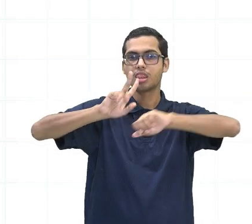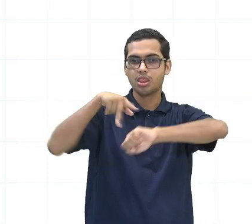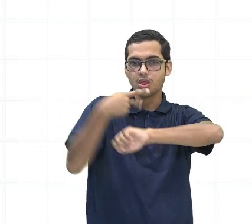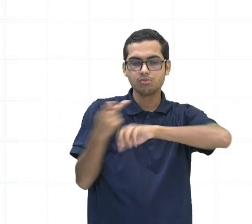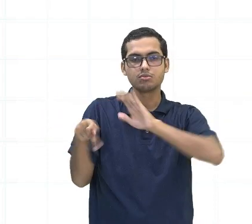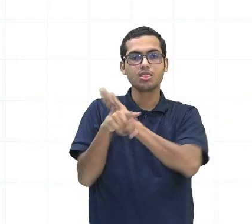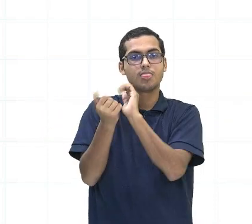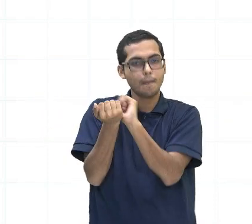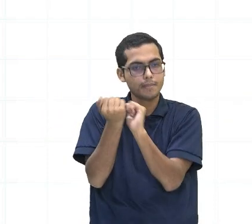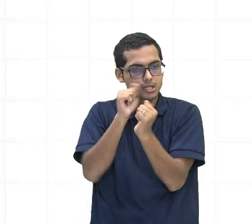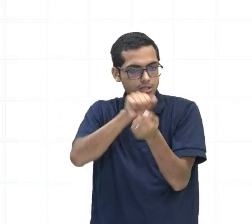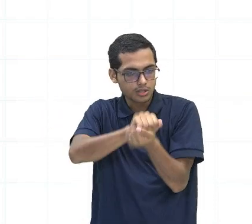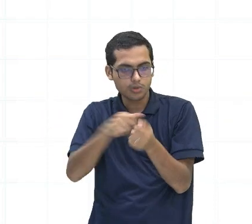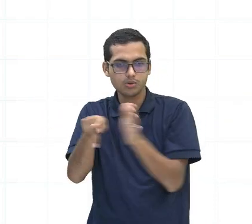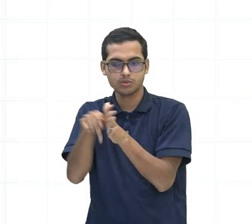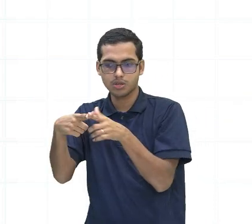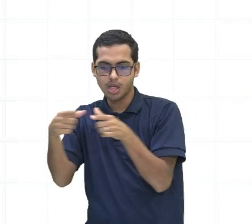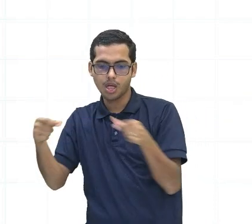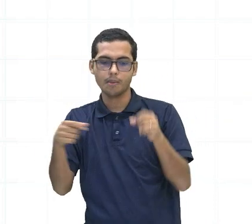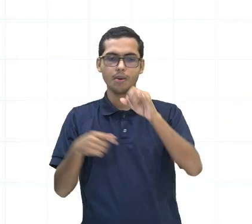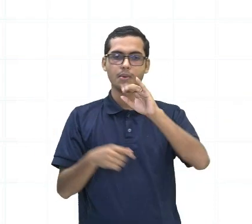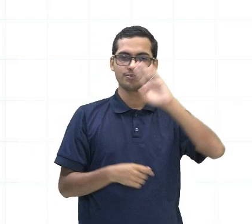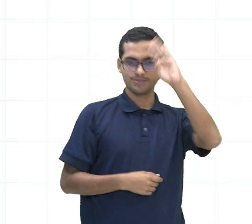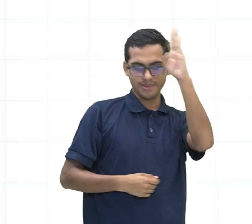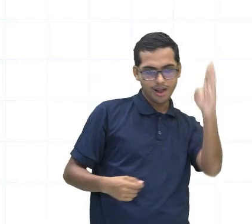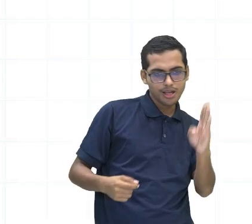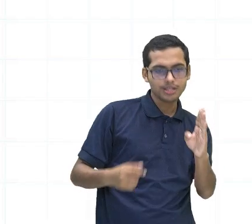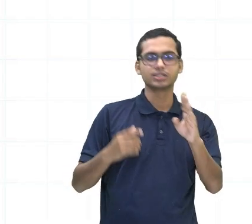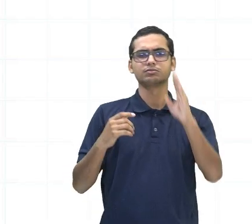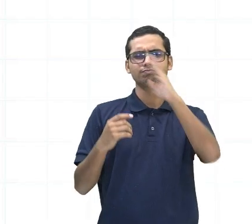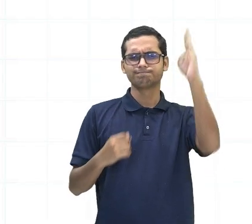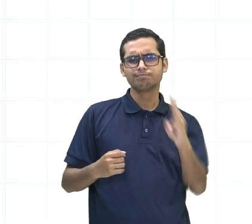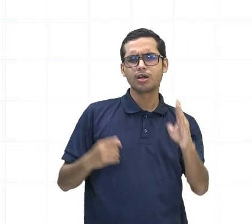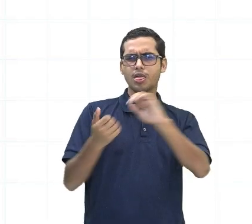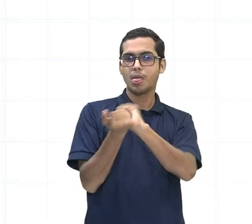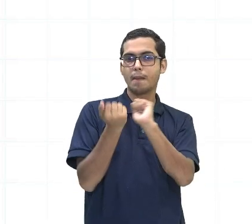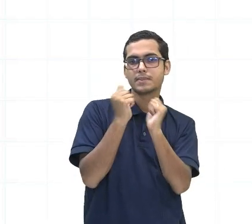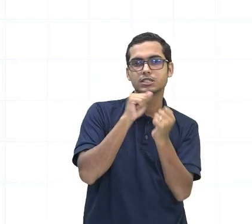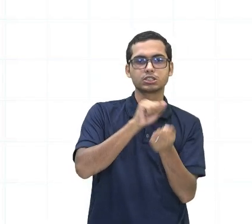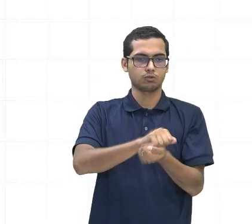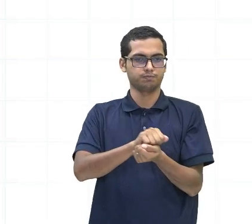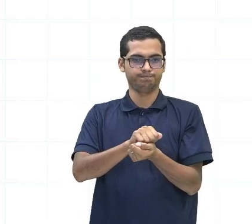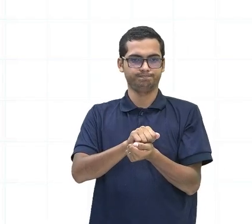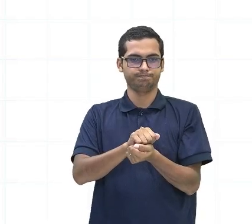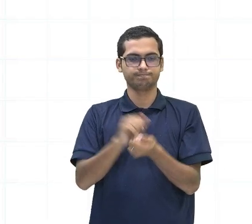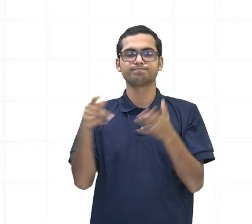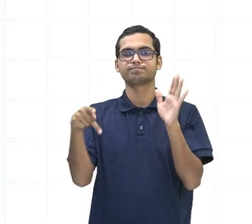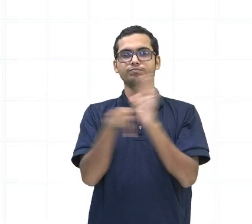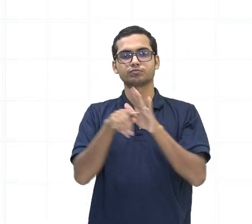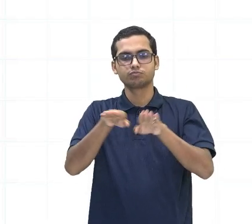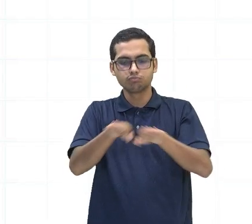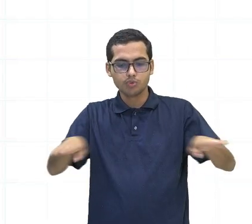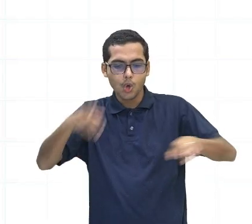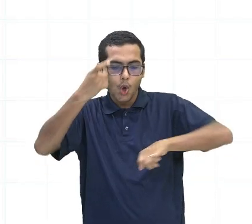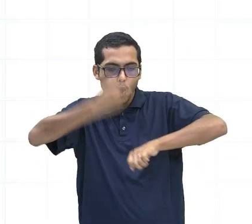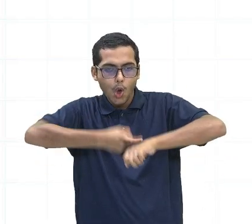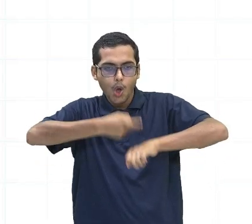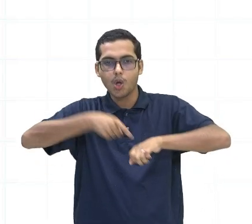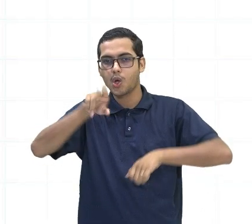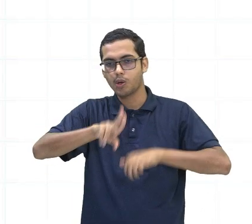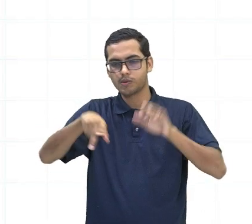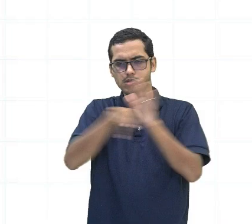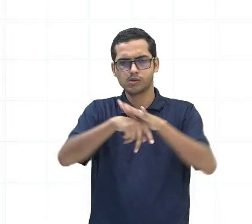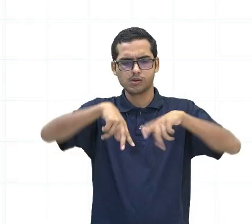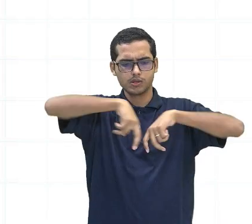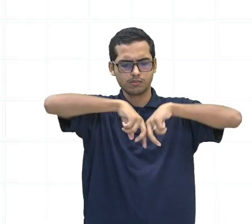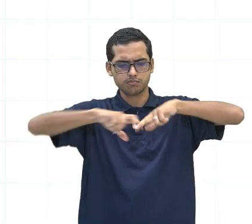jiu-jitsu brasileiro, que essa luta acontece mais ao solo. E é uma arte marcial baseada também em alavancas e